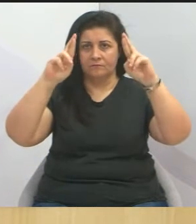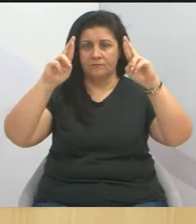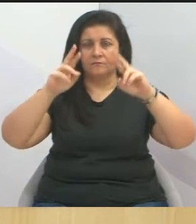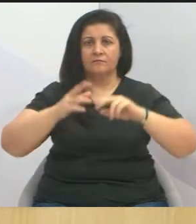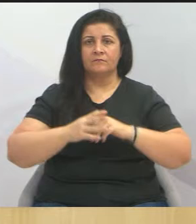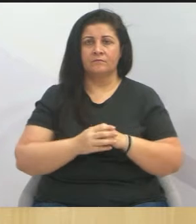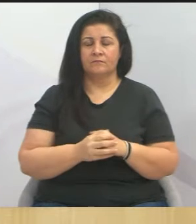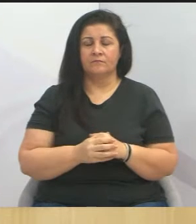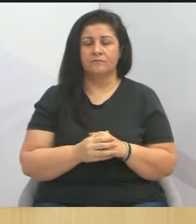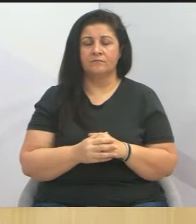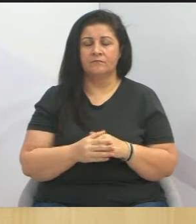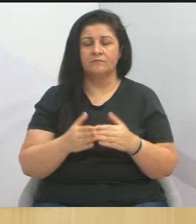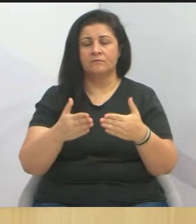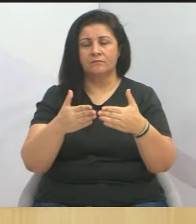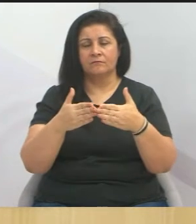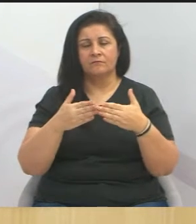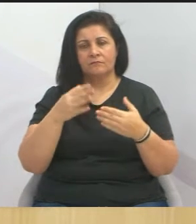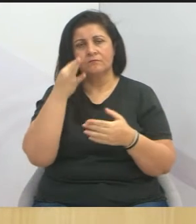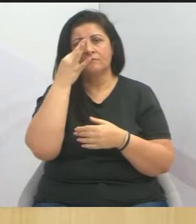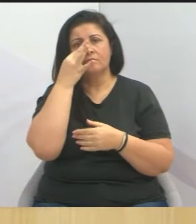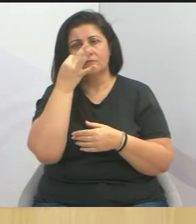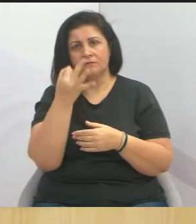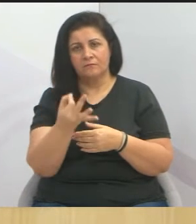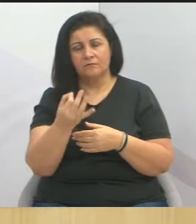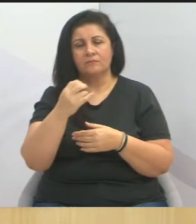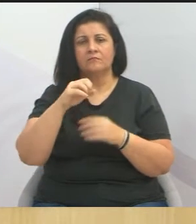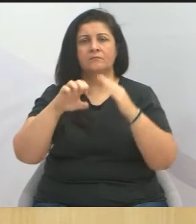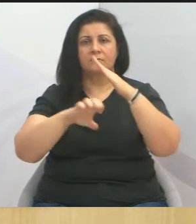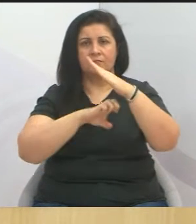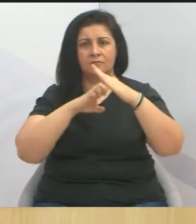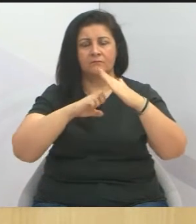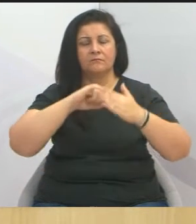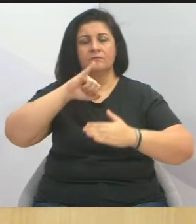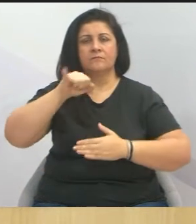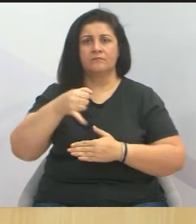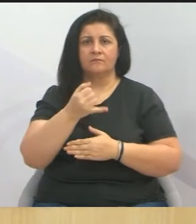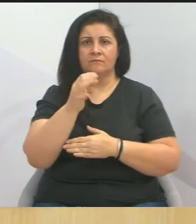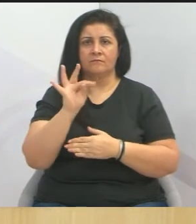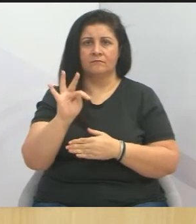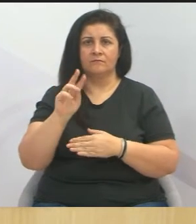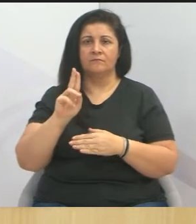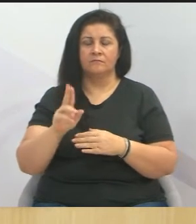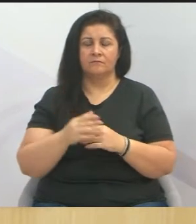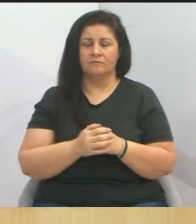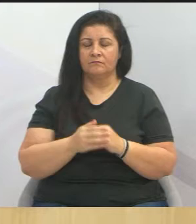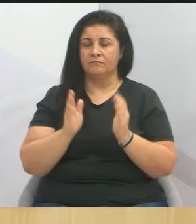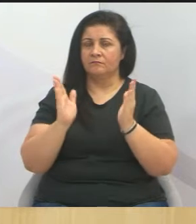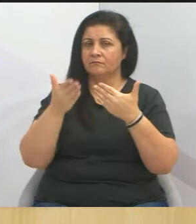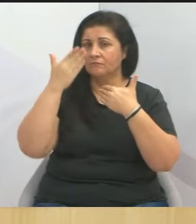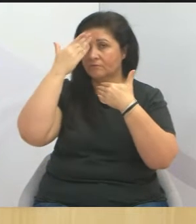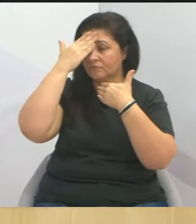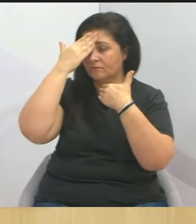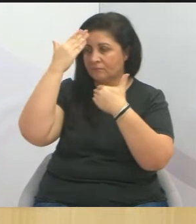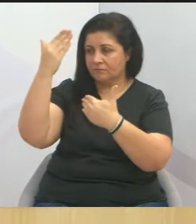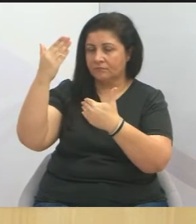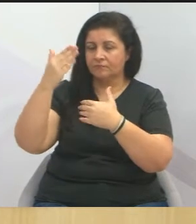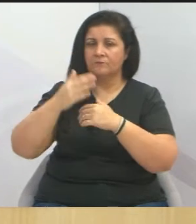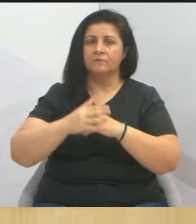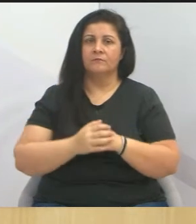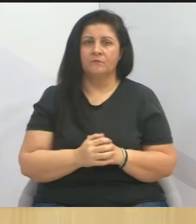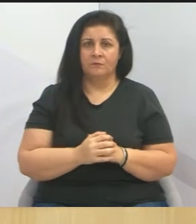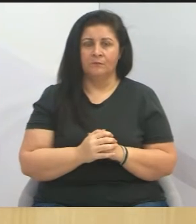respeitosamente recorremos a compreensão aos préstimos da empresa e antecipando agradecimento pela atenção